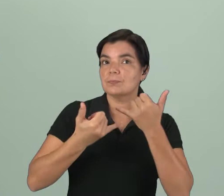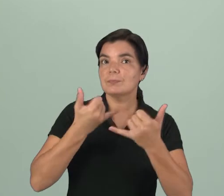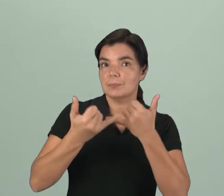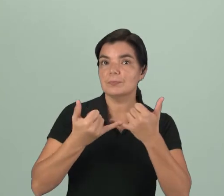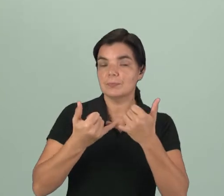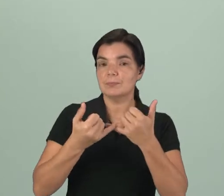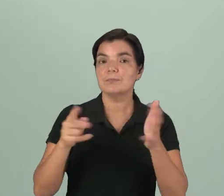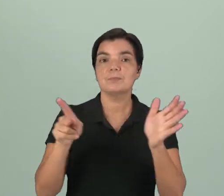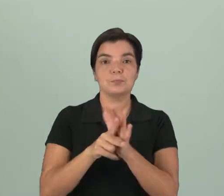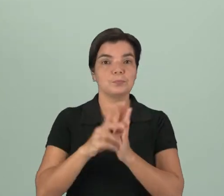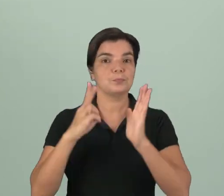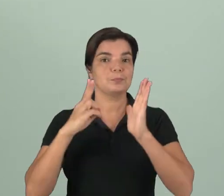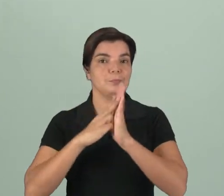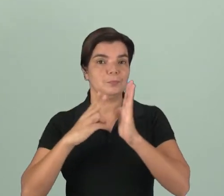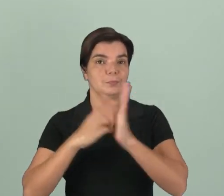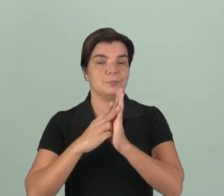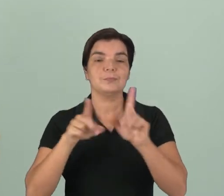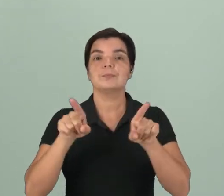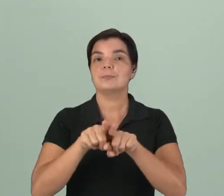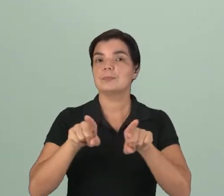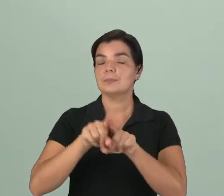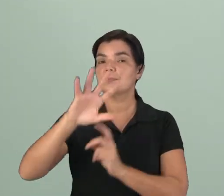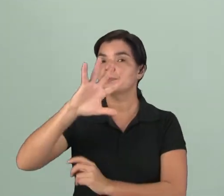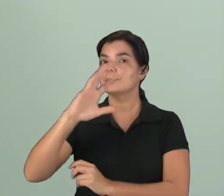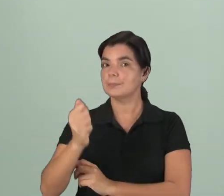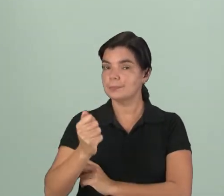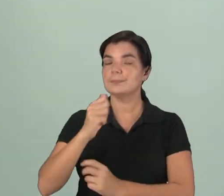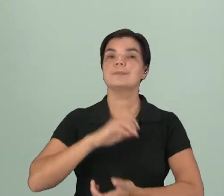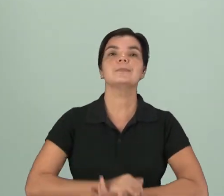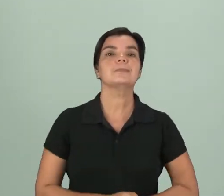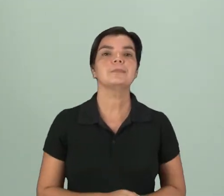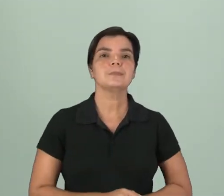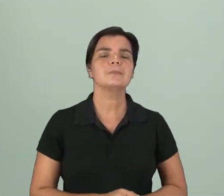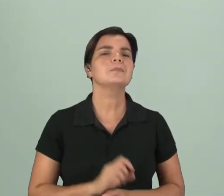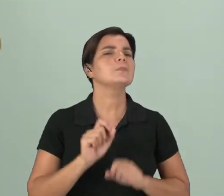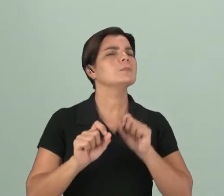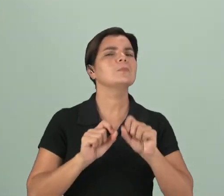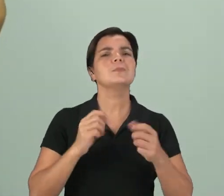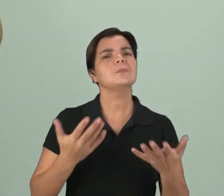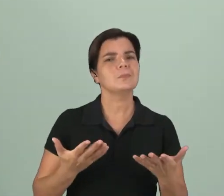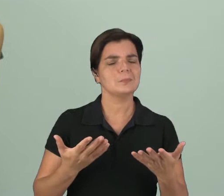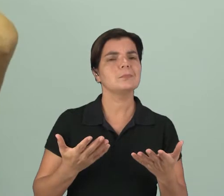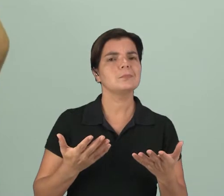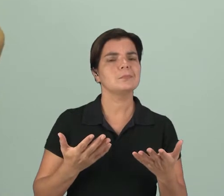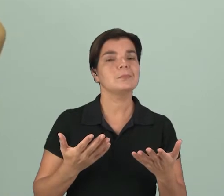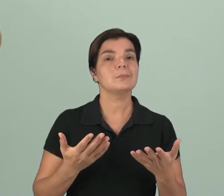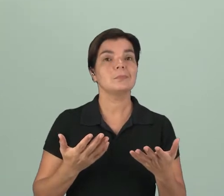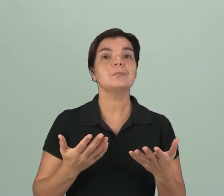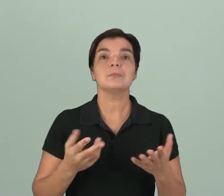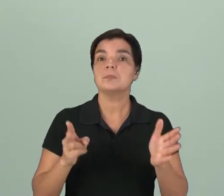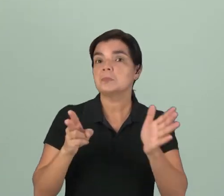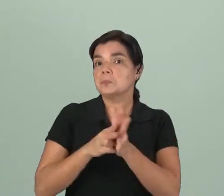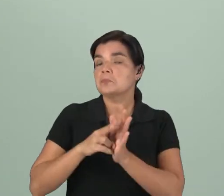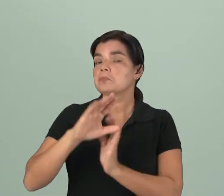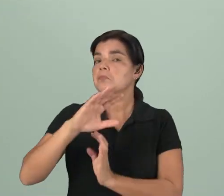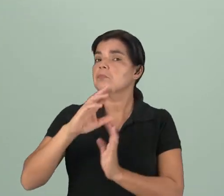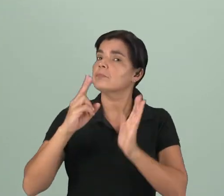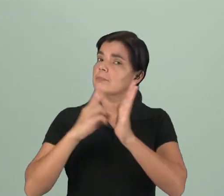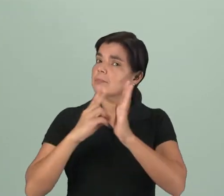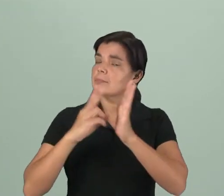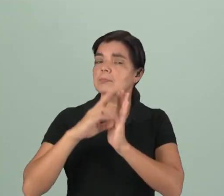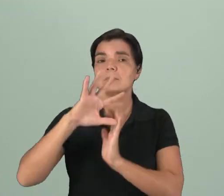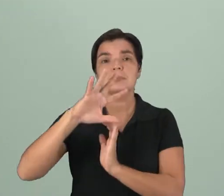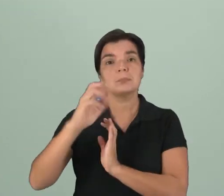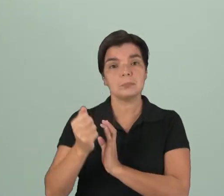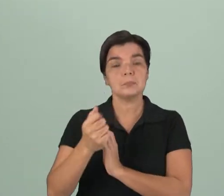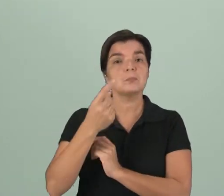e brincadeiras de matrizes indígenas e africanas. O que são essas matrizes indígenas e africanas,